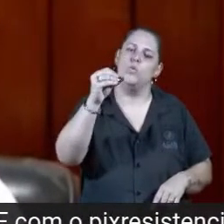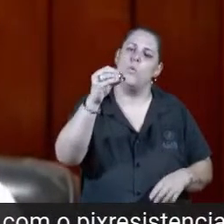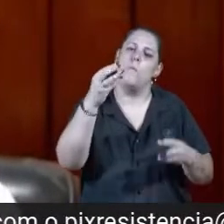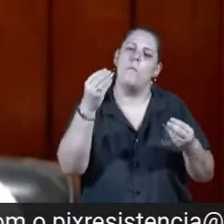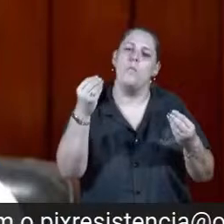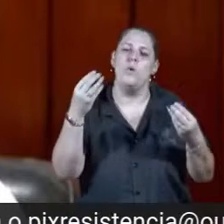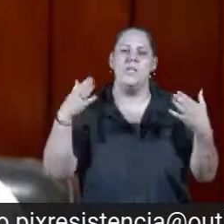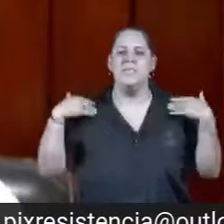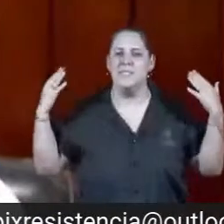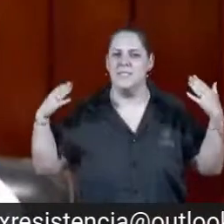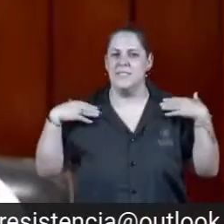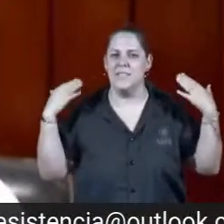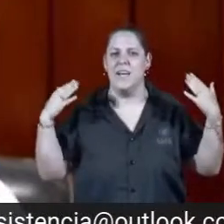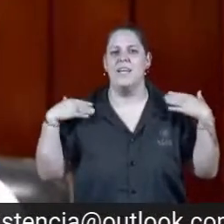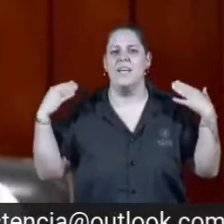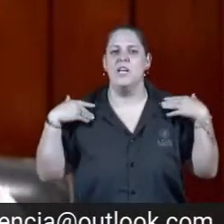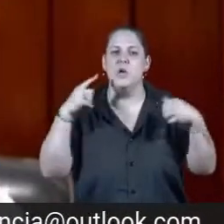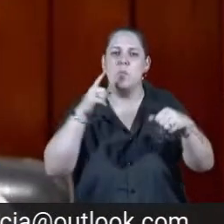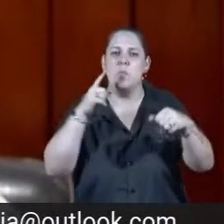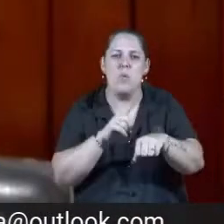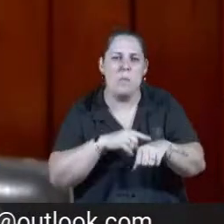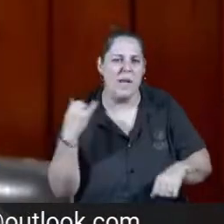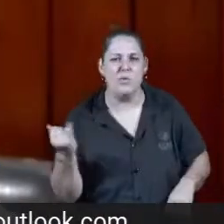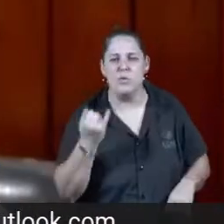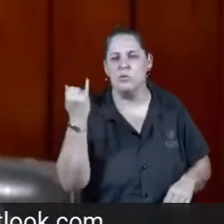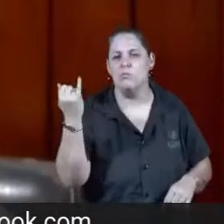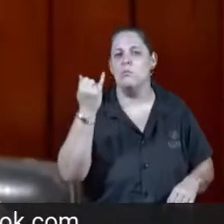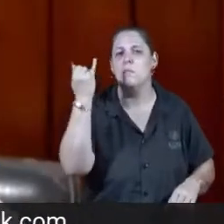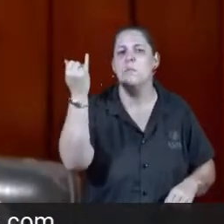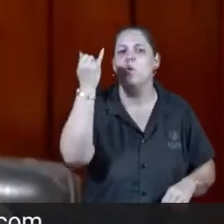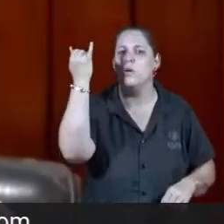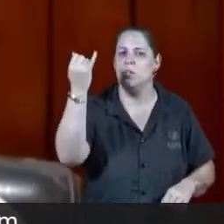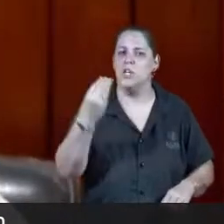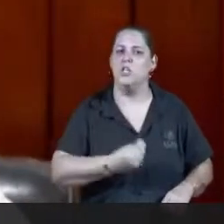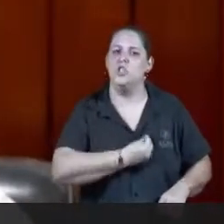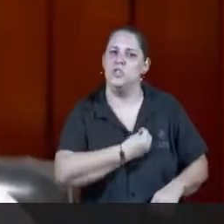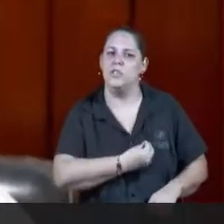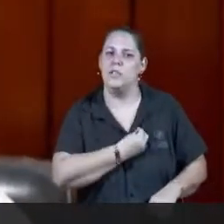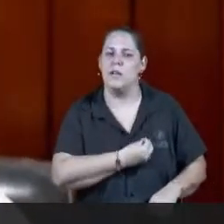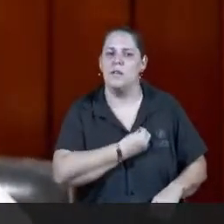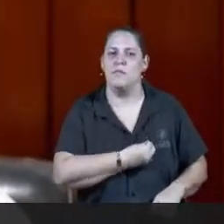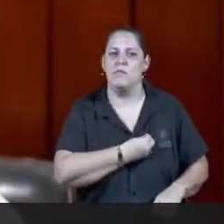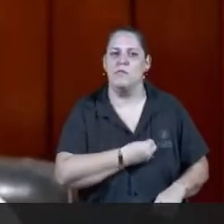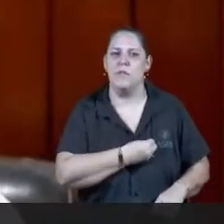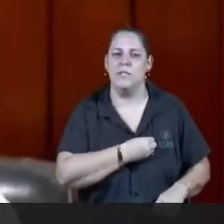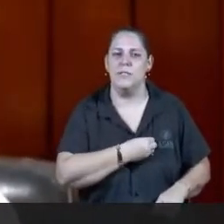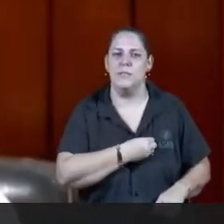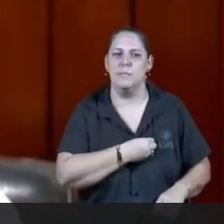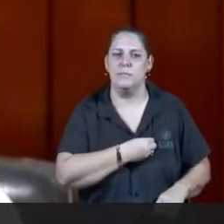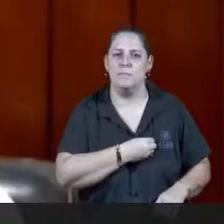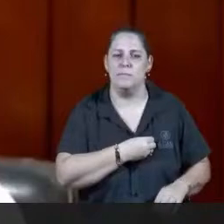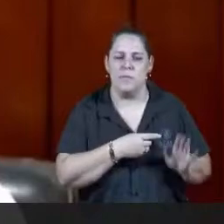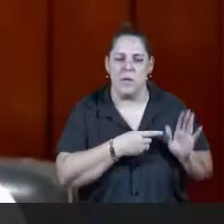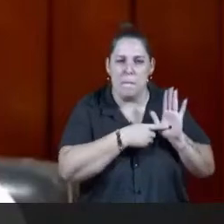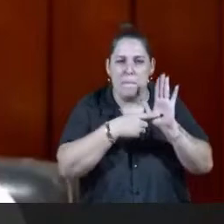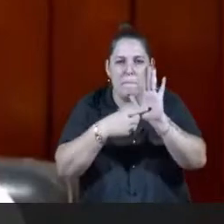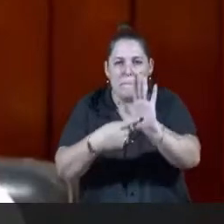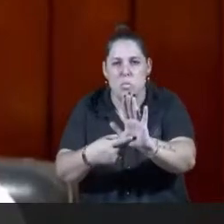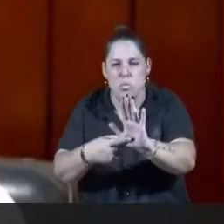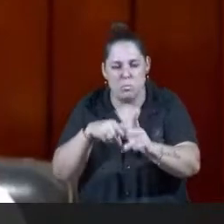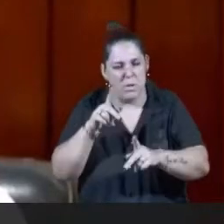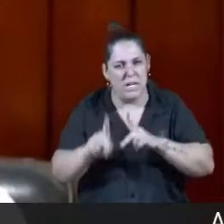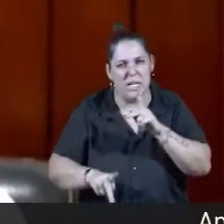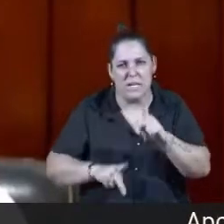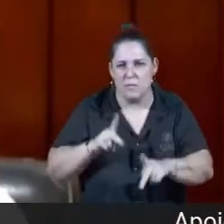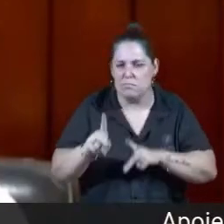nesse momento tão importante da vida pública brasileira